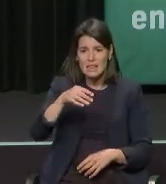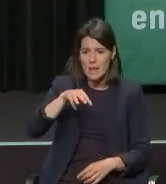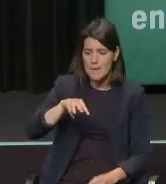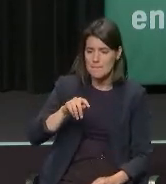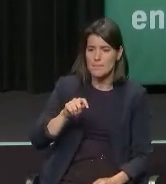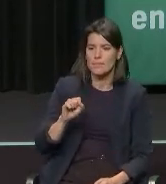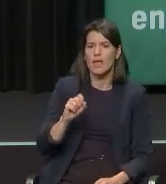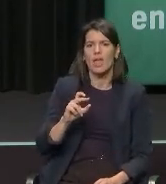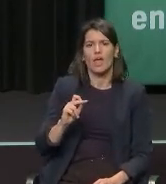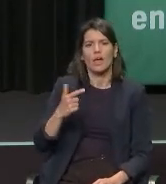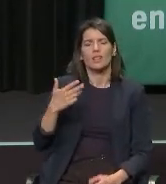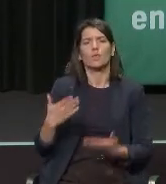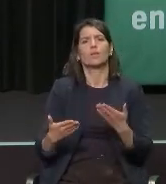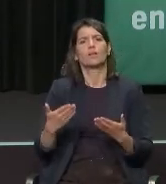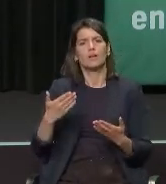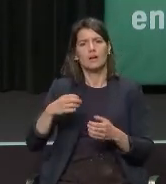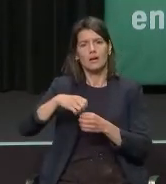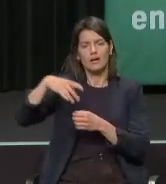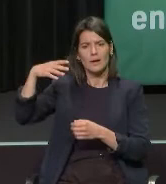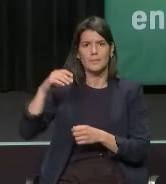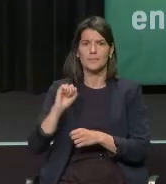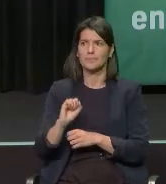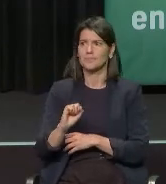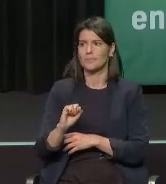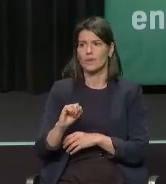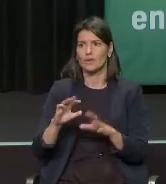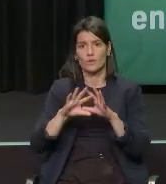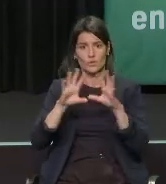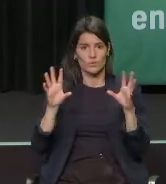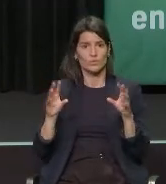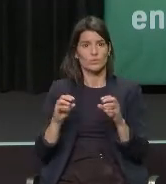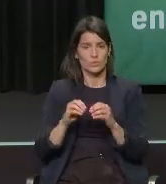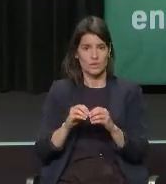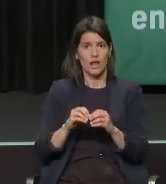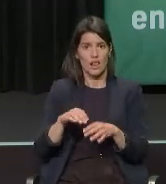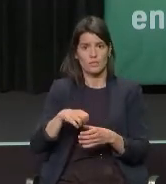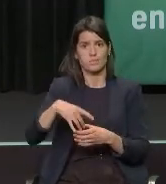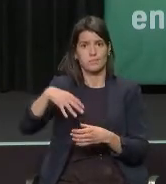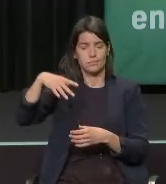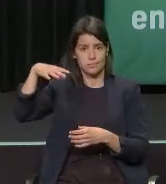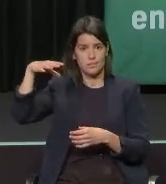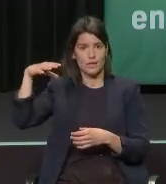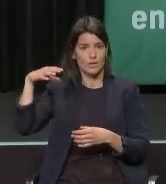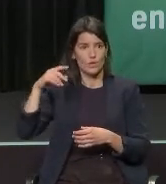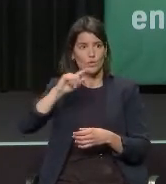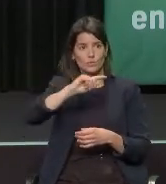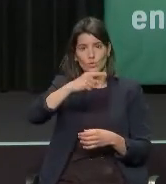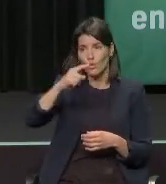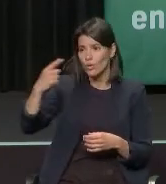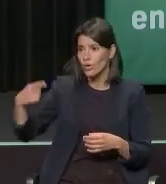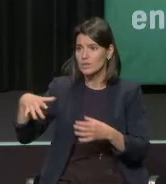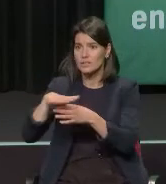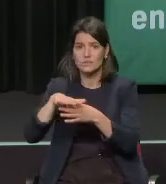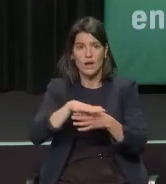CO2 equivalente é 10% do total das emissões de todos os outros